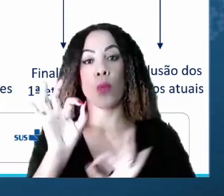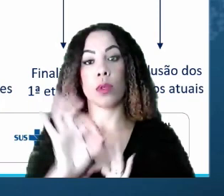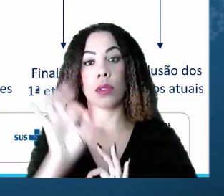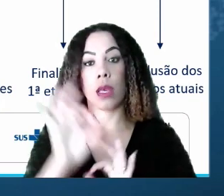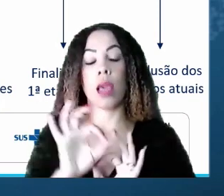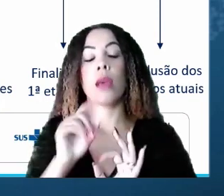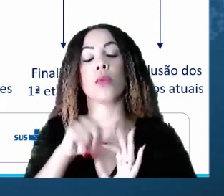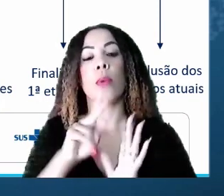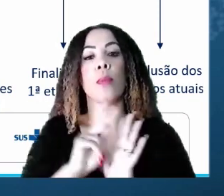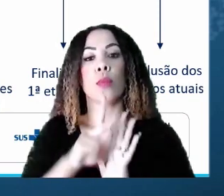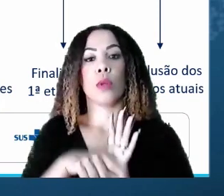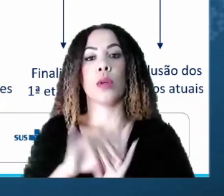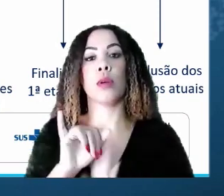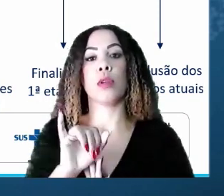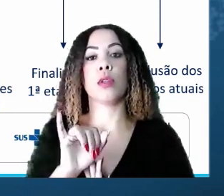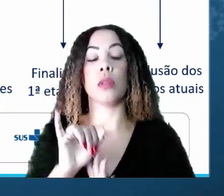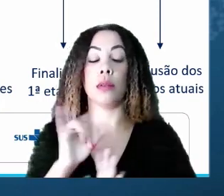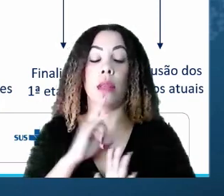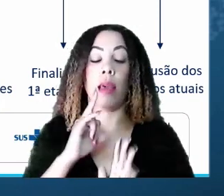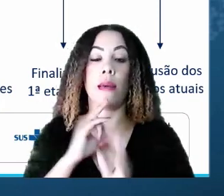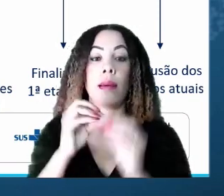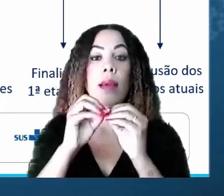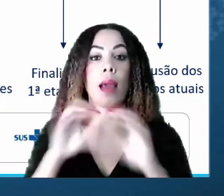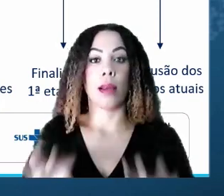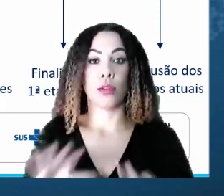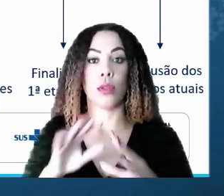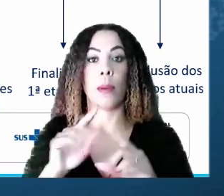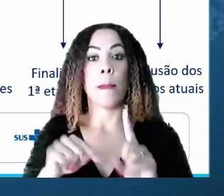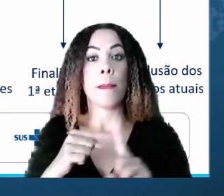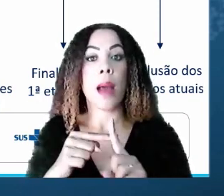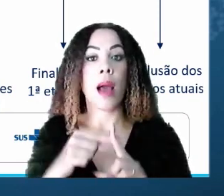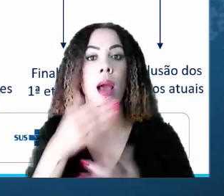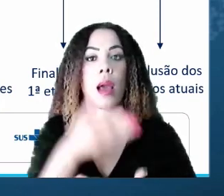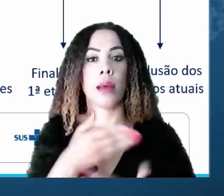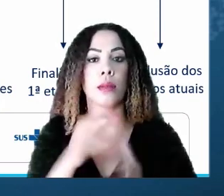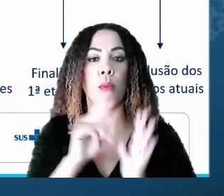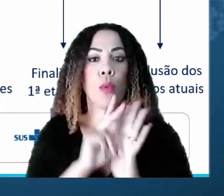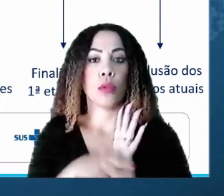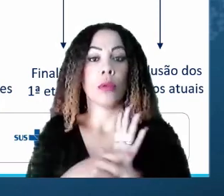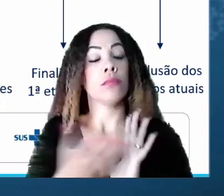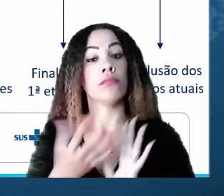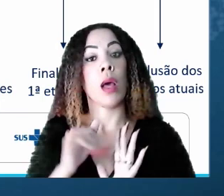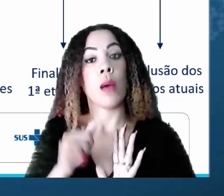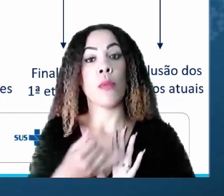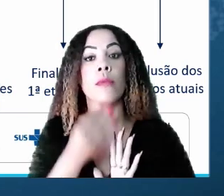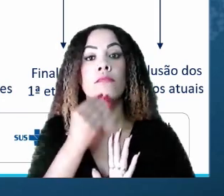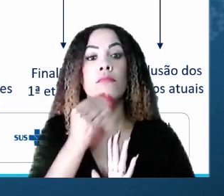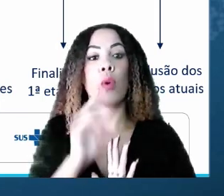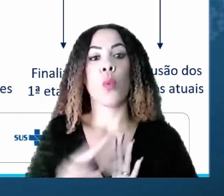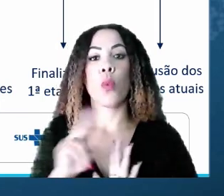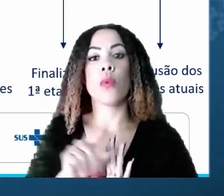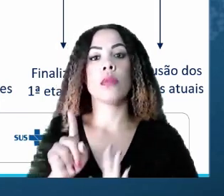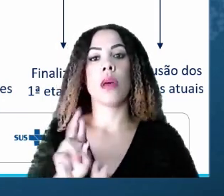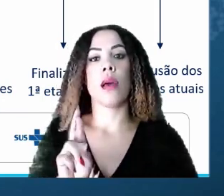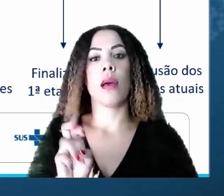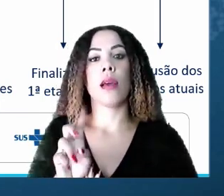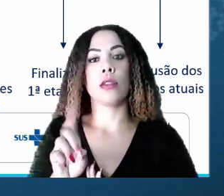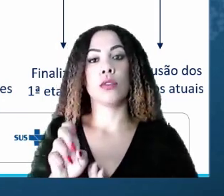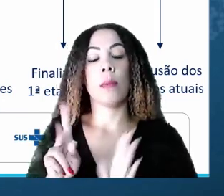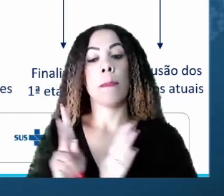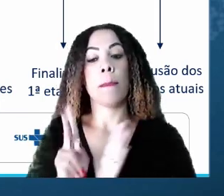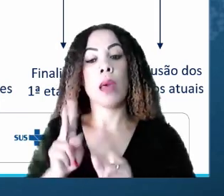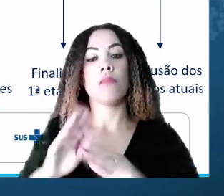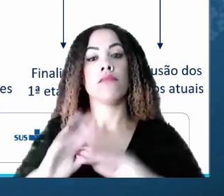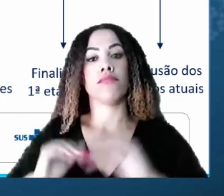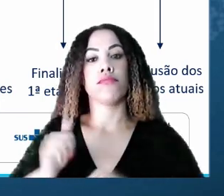né, traz um custo a mais para o projeto, então, por que não usar a própria rede, os próprios agentes, para fazerem o trabalho? Então, a gente